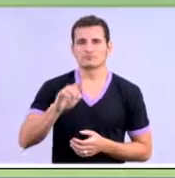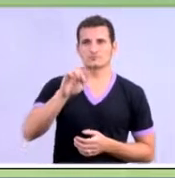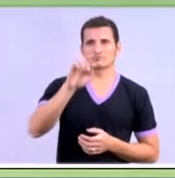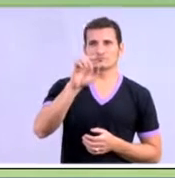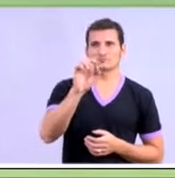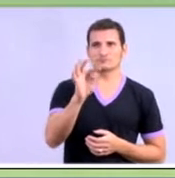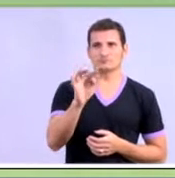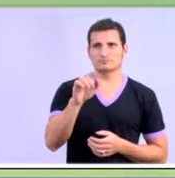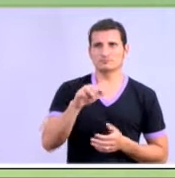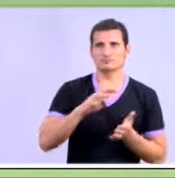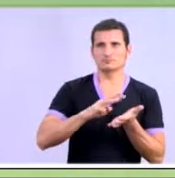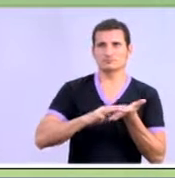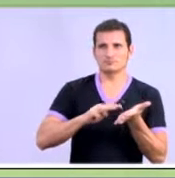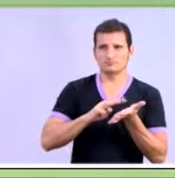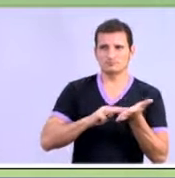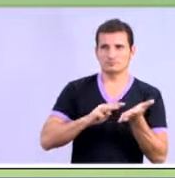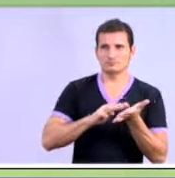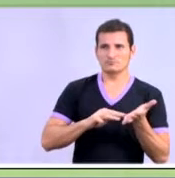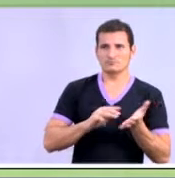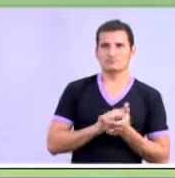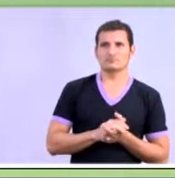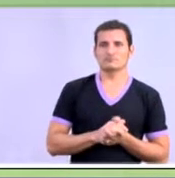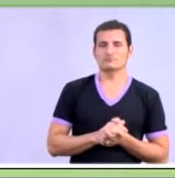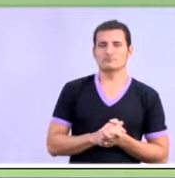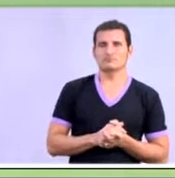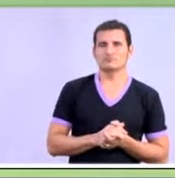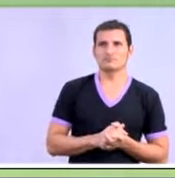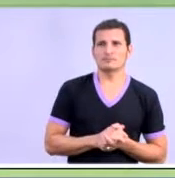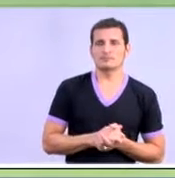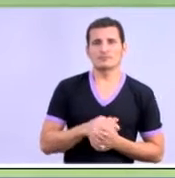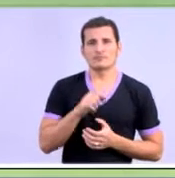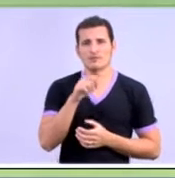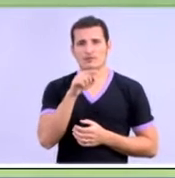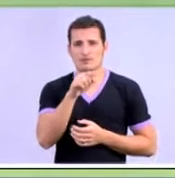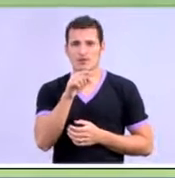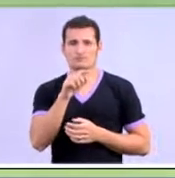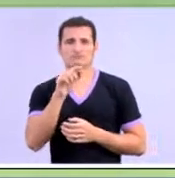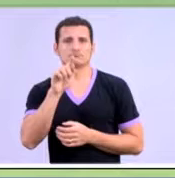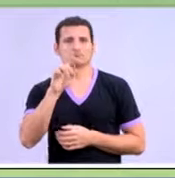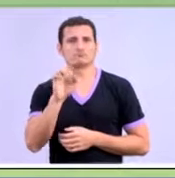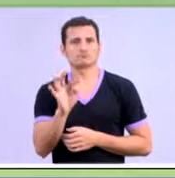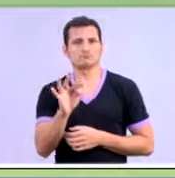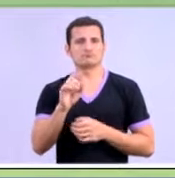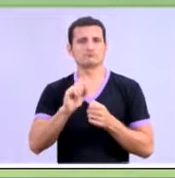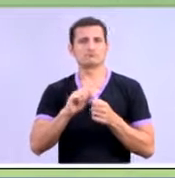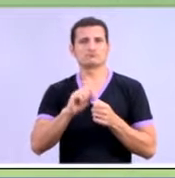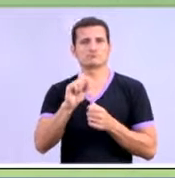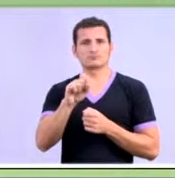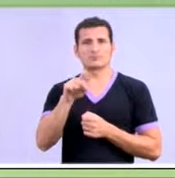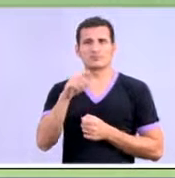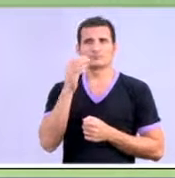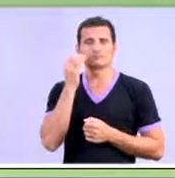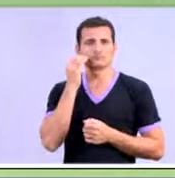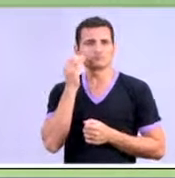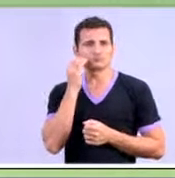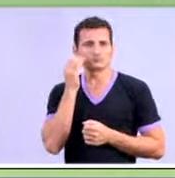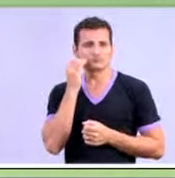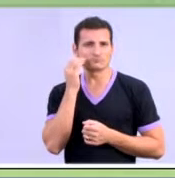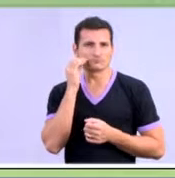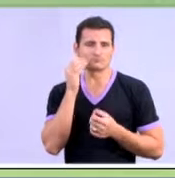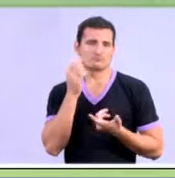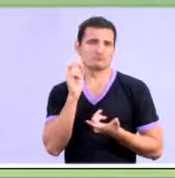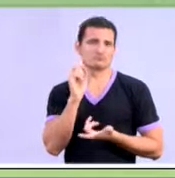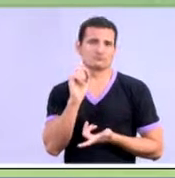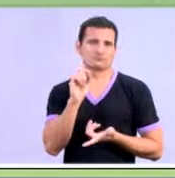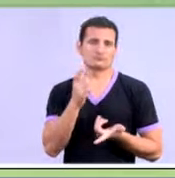setters são métodos. A ação do get é consultar o valor de um atributo,